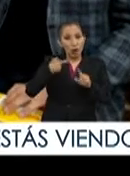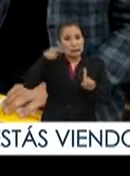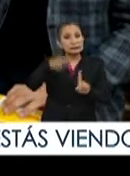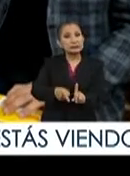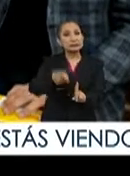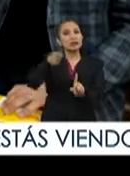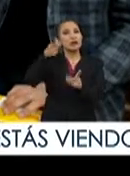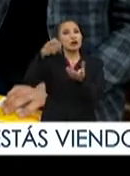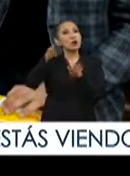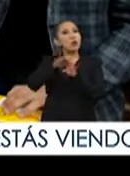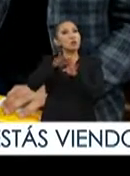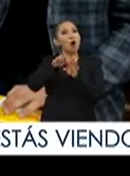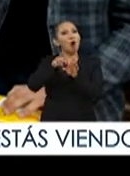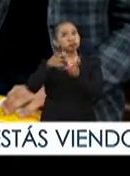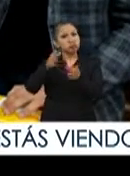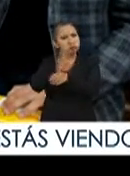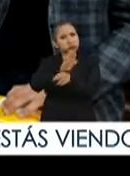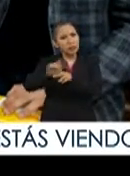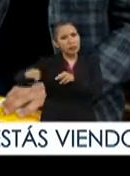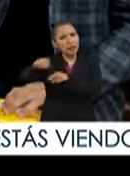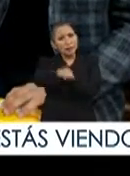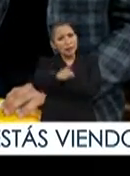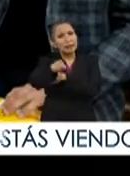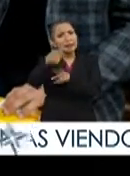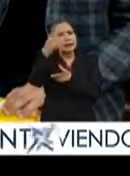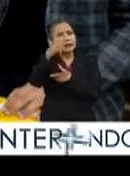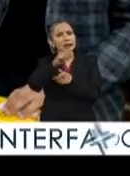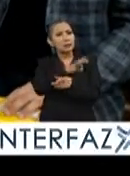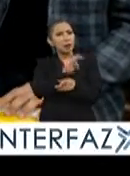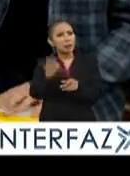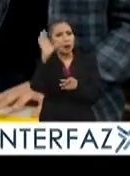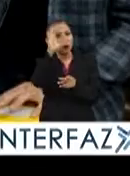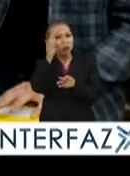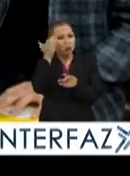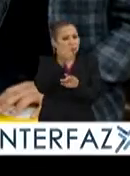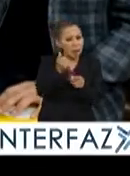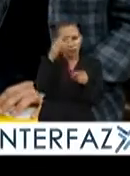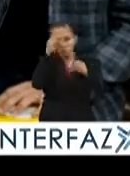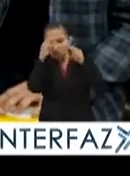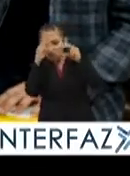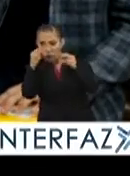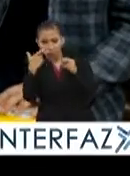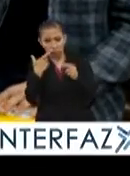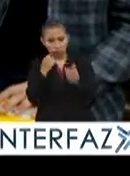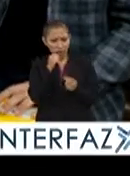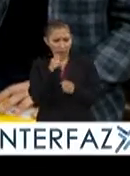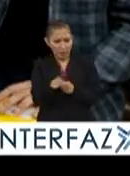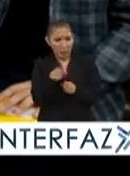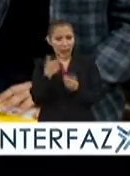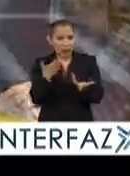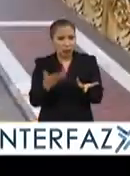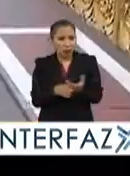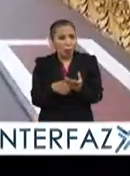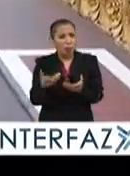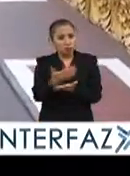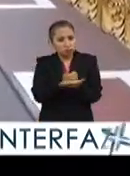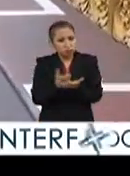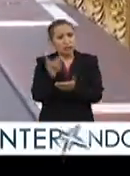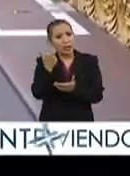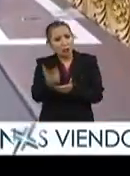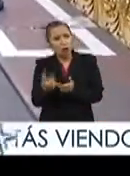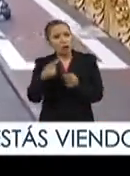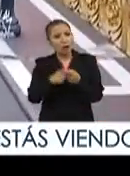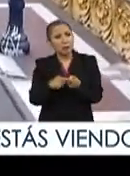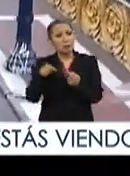é um retorno não só de melhoria da capacidade cultural, intelectual, mas também um desenvolvimento econômico, geração